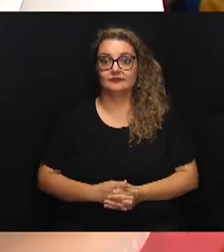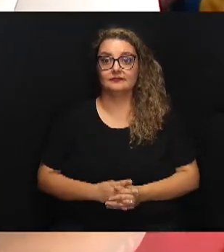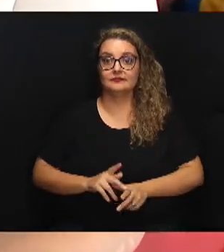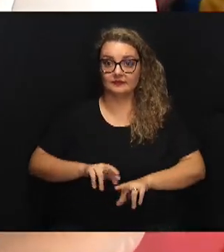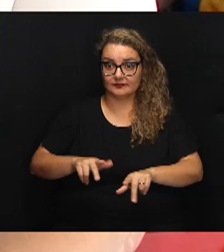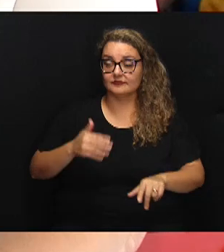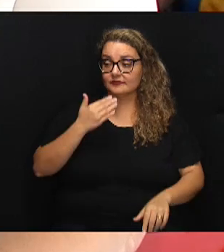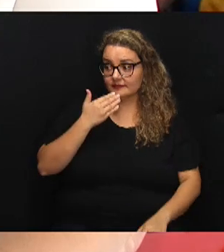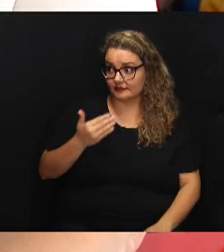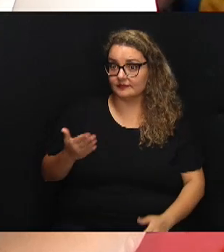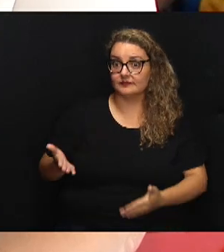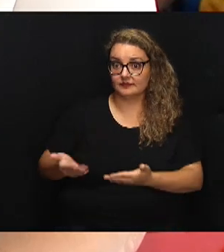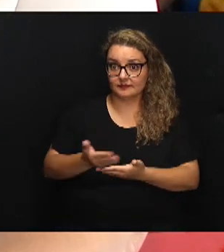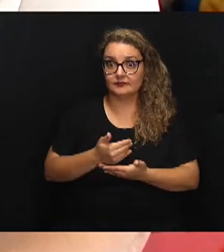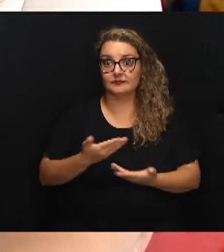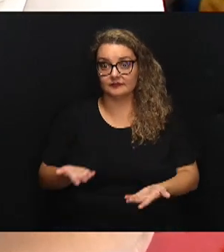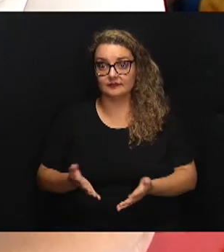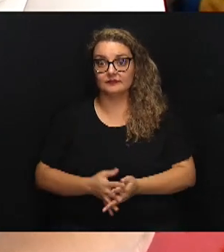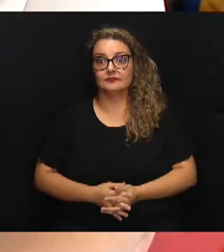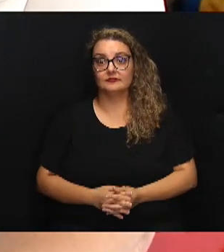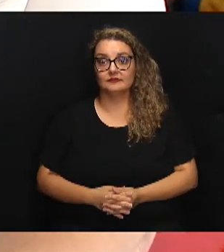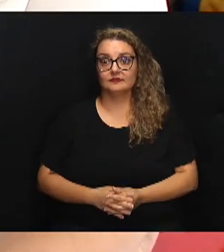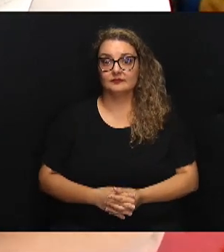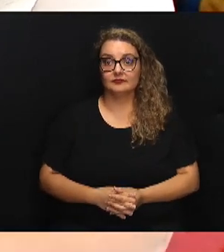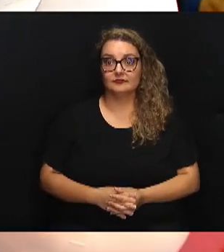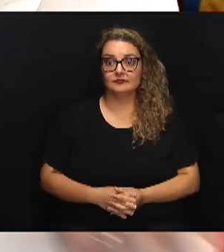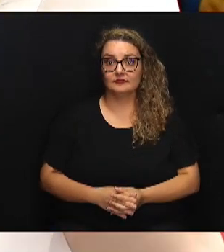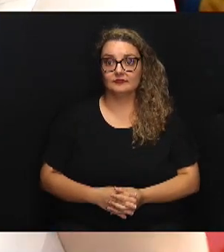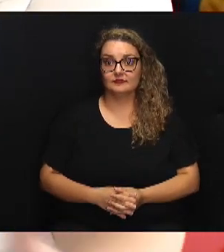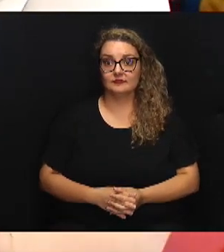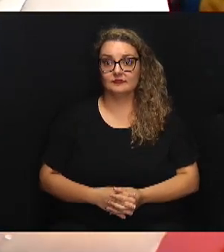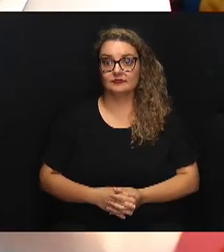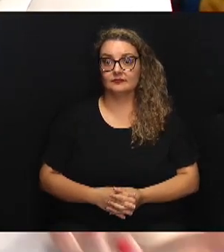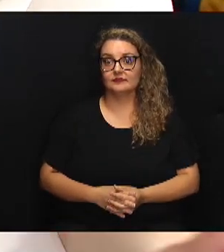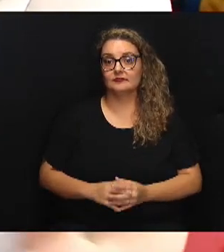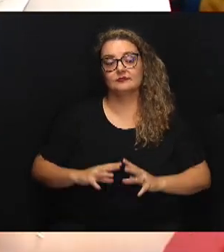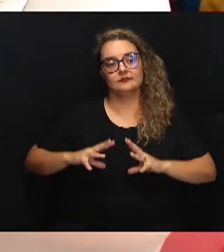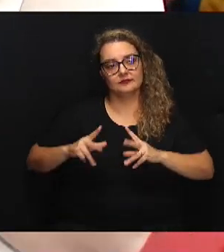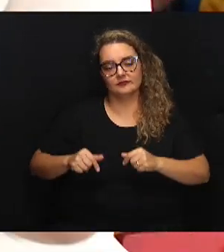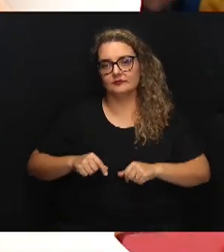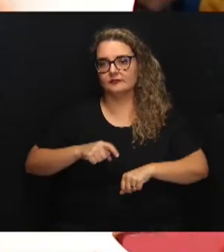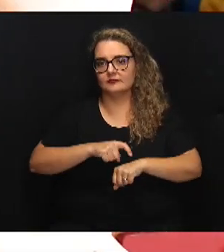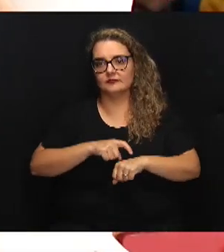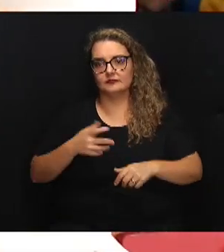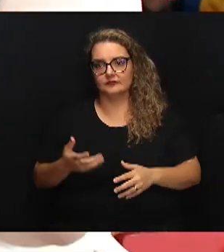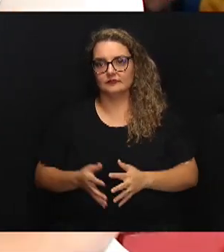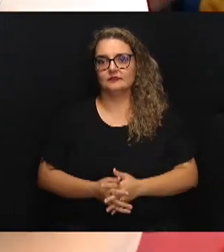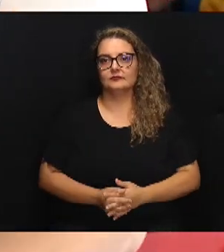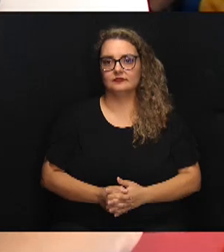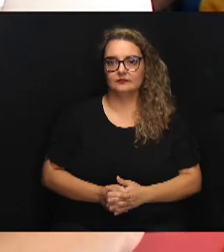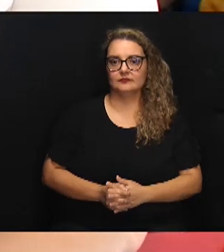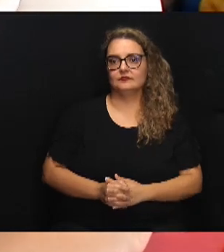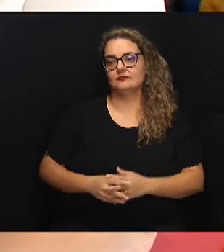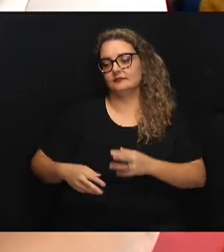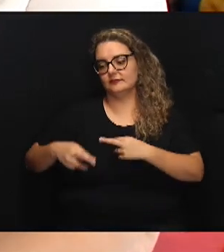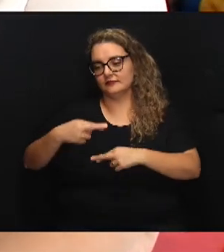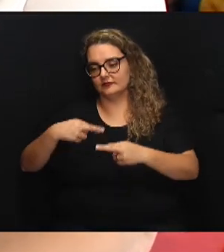pedidos de acolhimento, né? Então, devido a todas as situações aí, né, questões